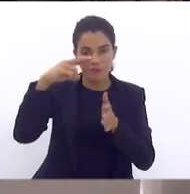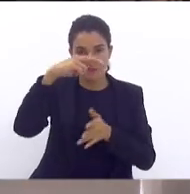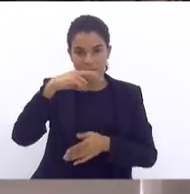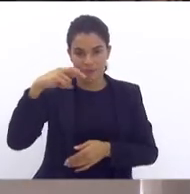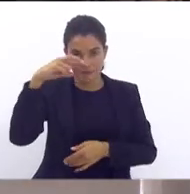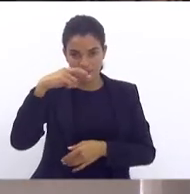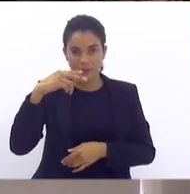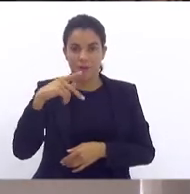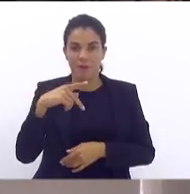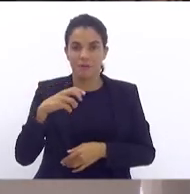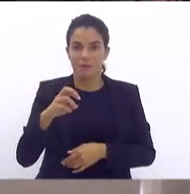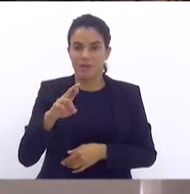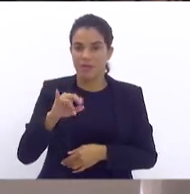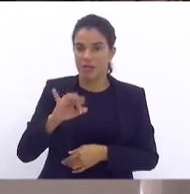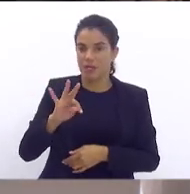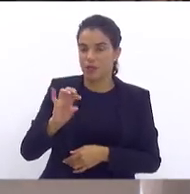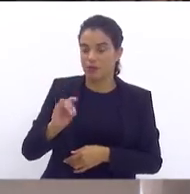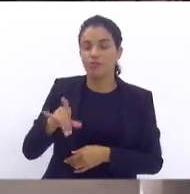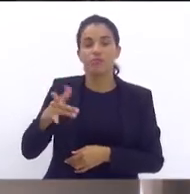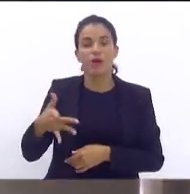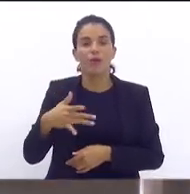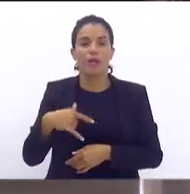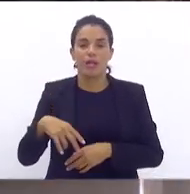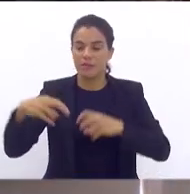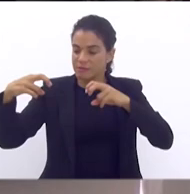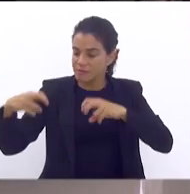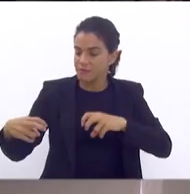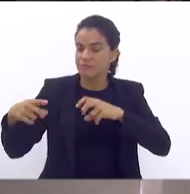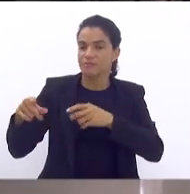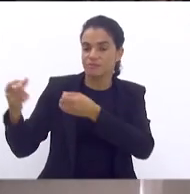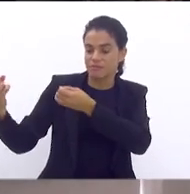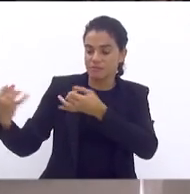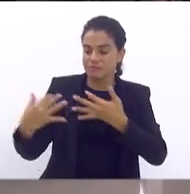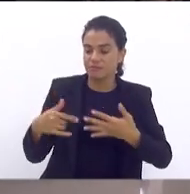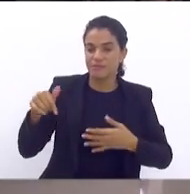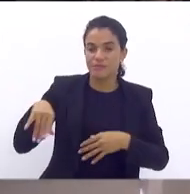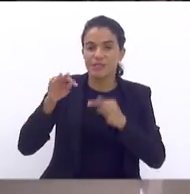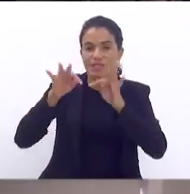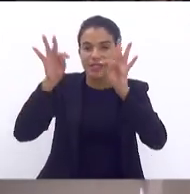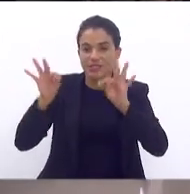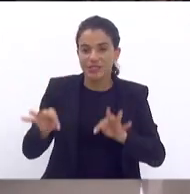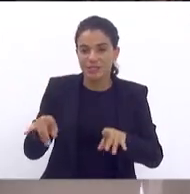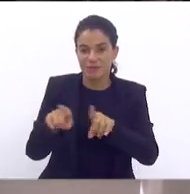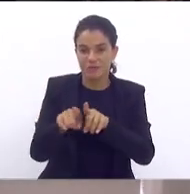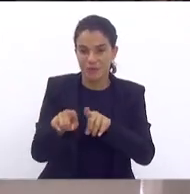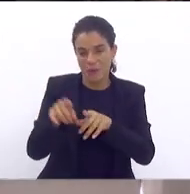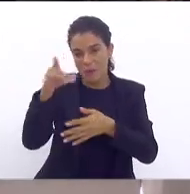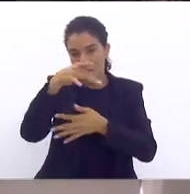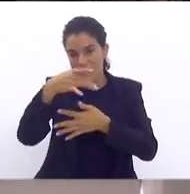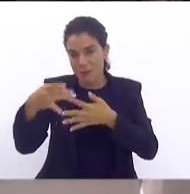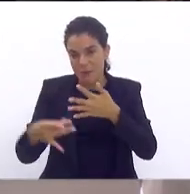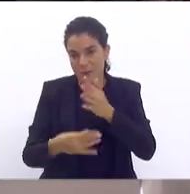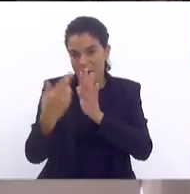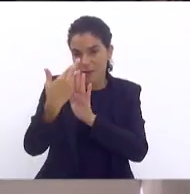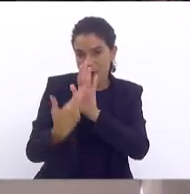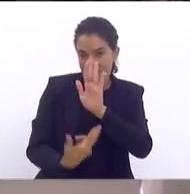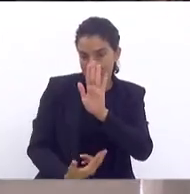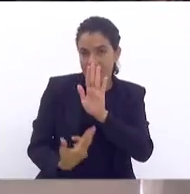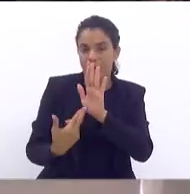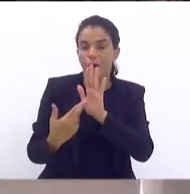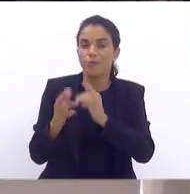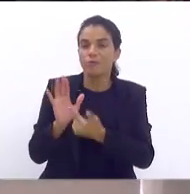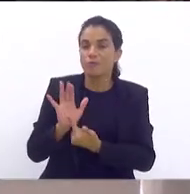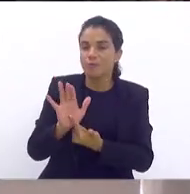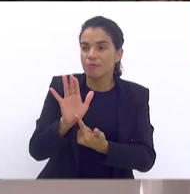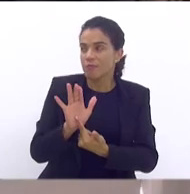então, ouvem as testemunhas. Eles tentam elucidar ali o que aconteceu, fazem um relatório preliminar